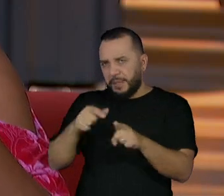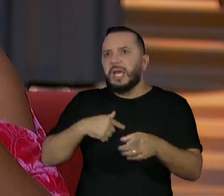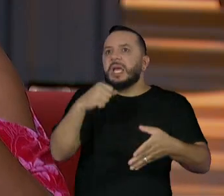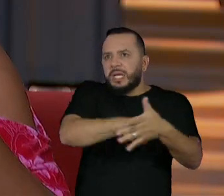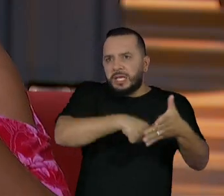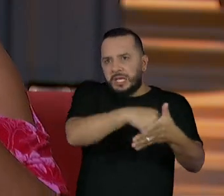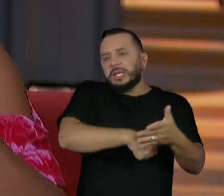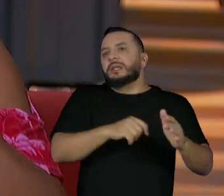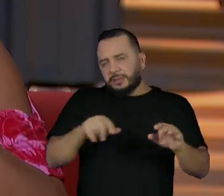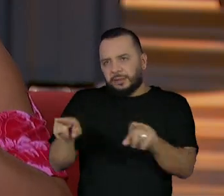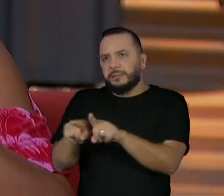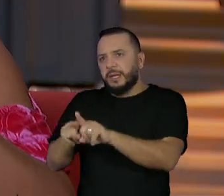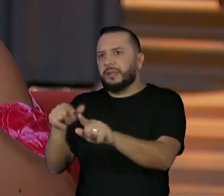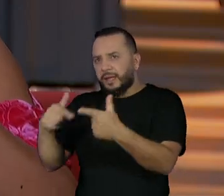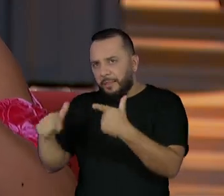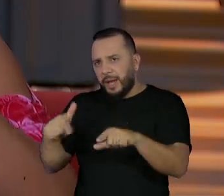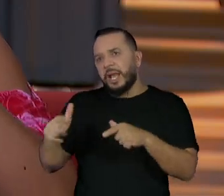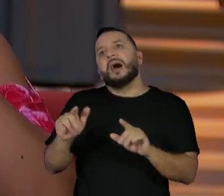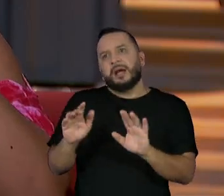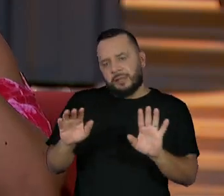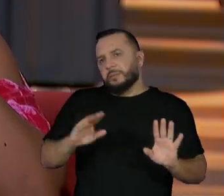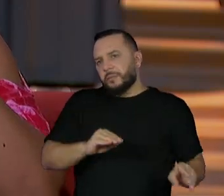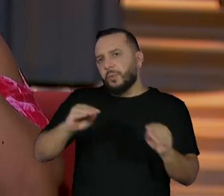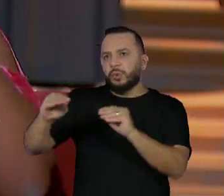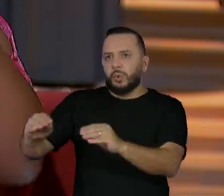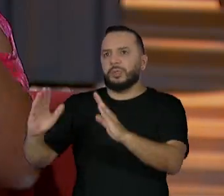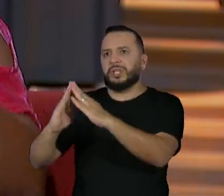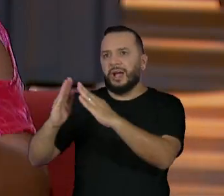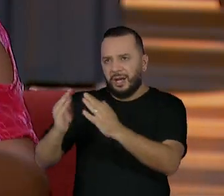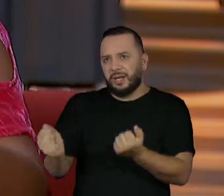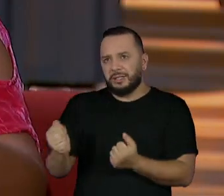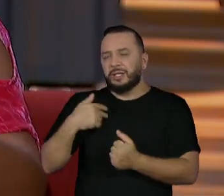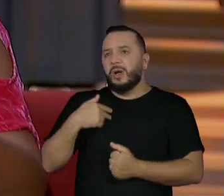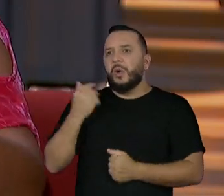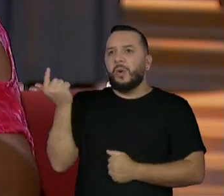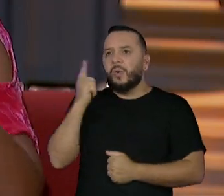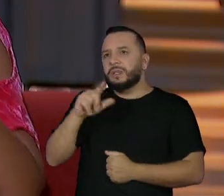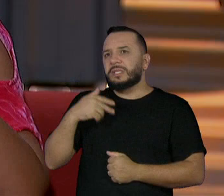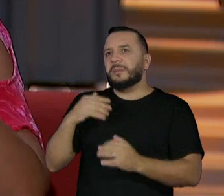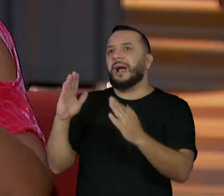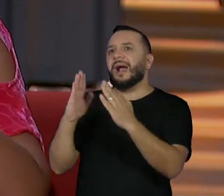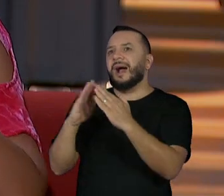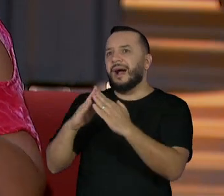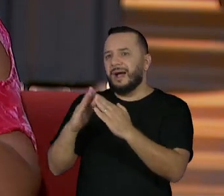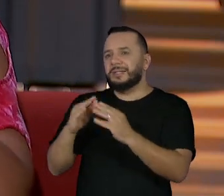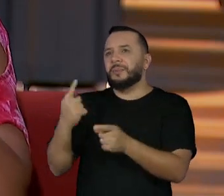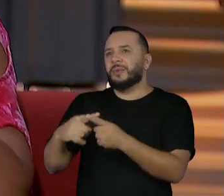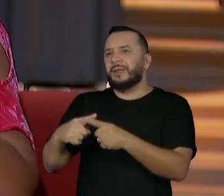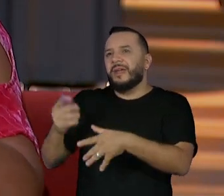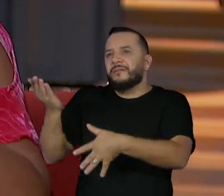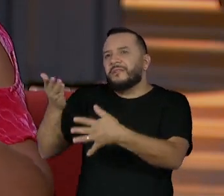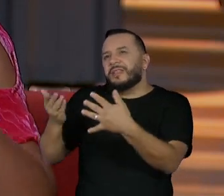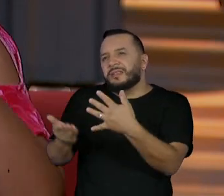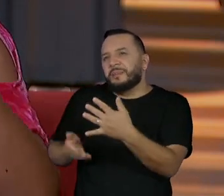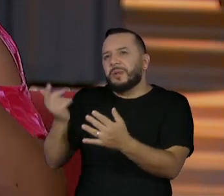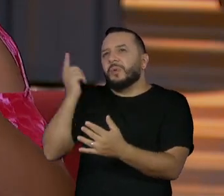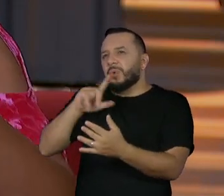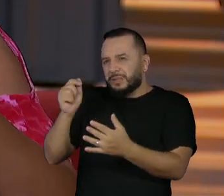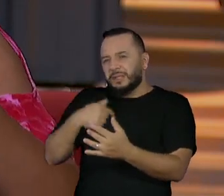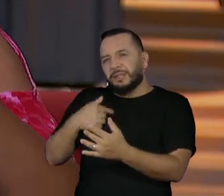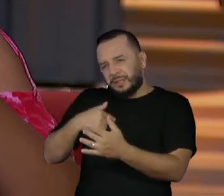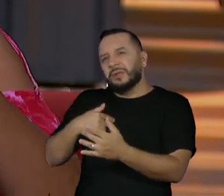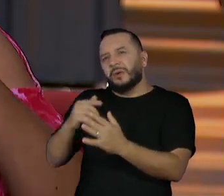mesma época que a gente mudou de casa. Então, uma casa que a gente conseguiu graças a uma política de financiamento, né? Política pública de